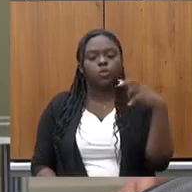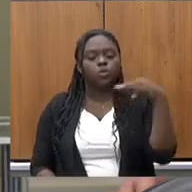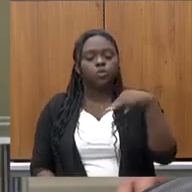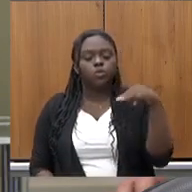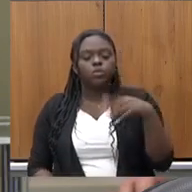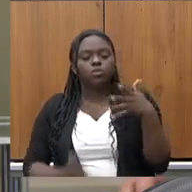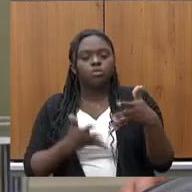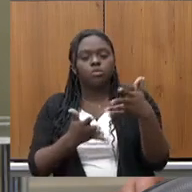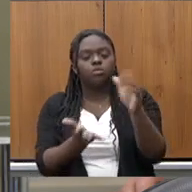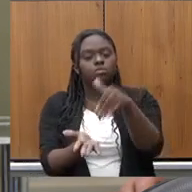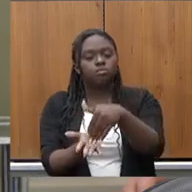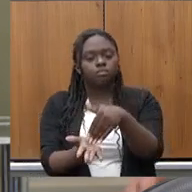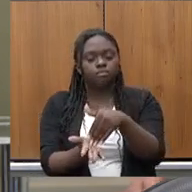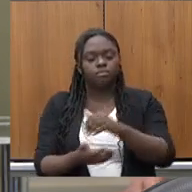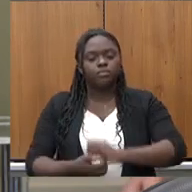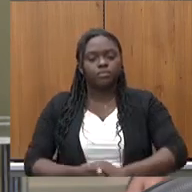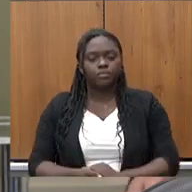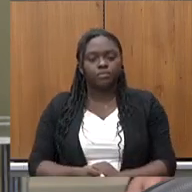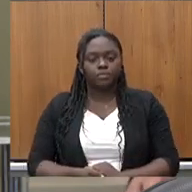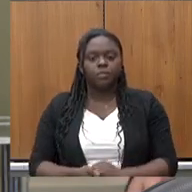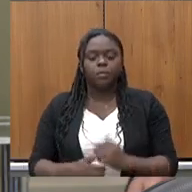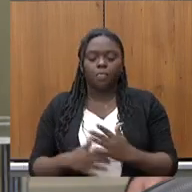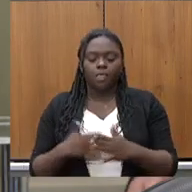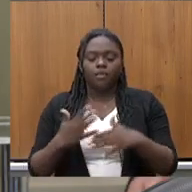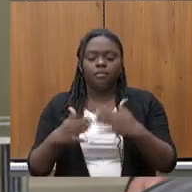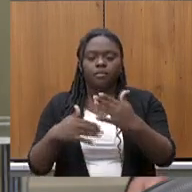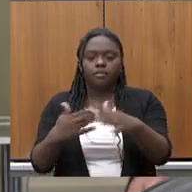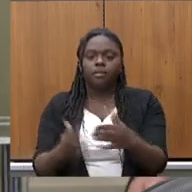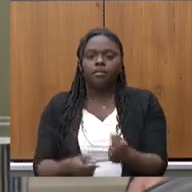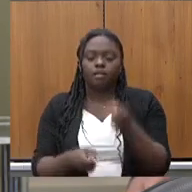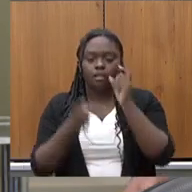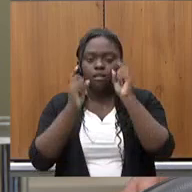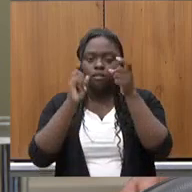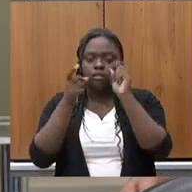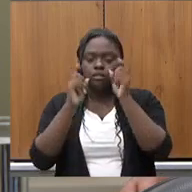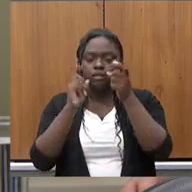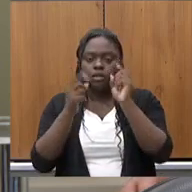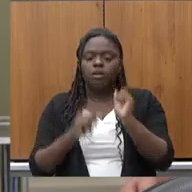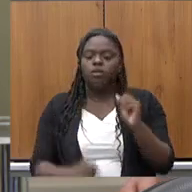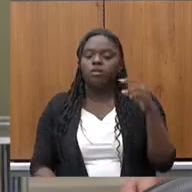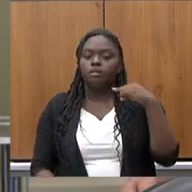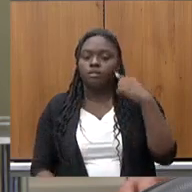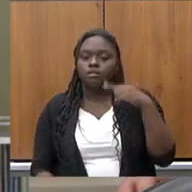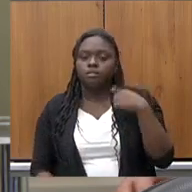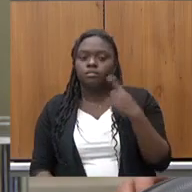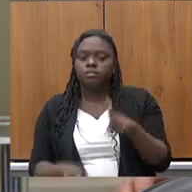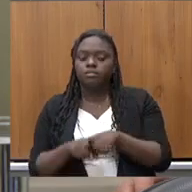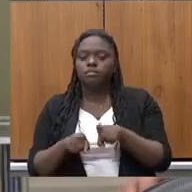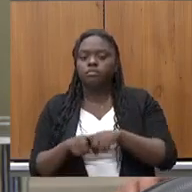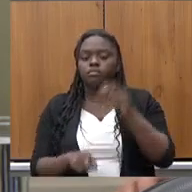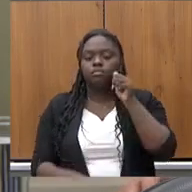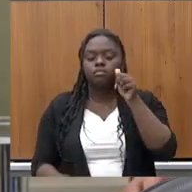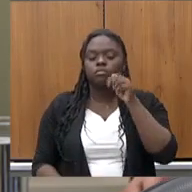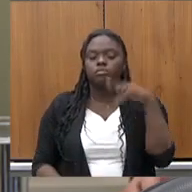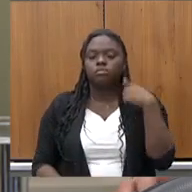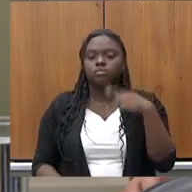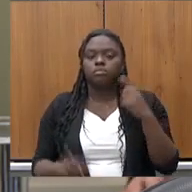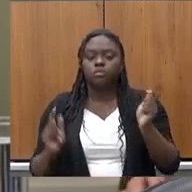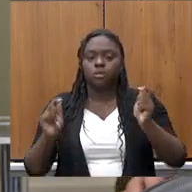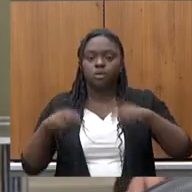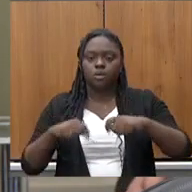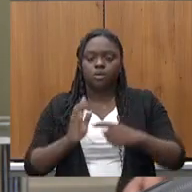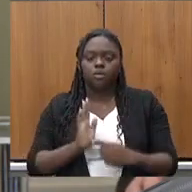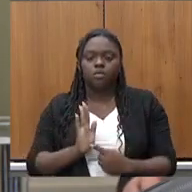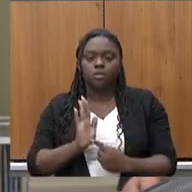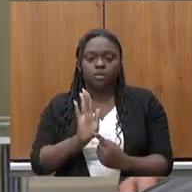considerações finais. No decorrer da reunião, os deputados e as deputadas poderão apresentar